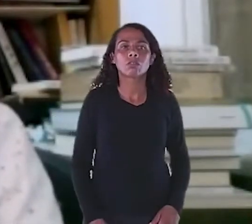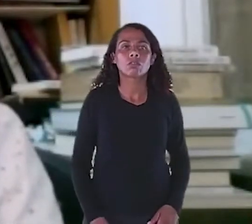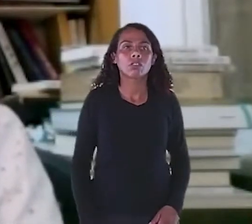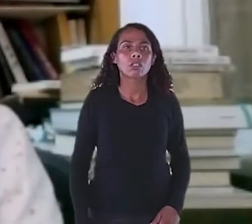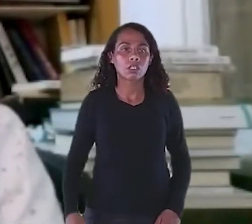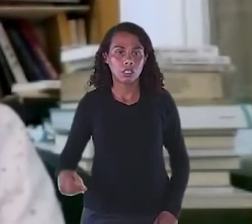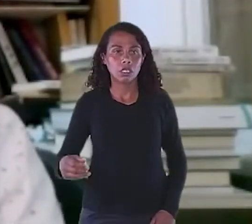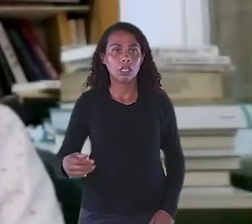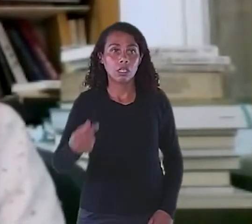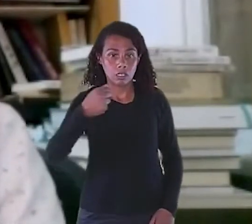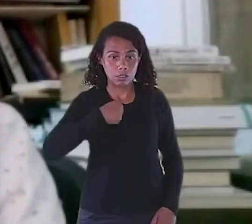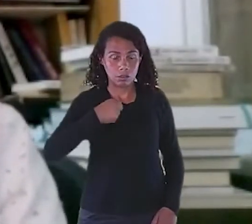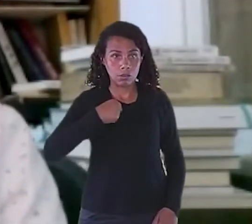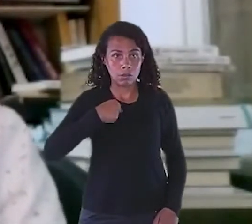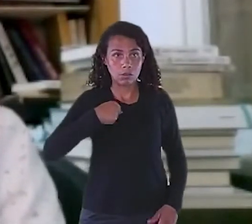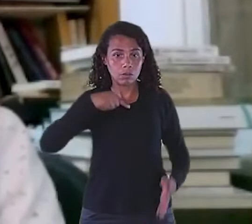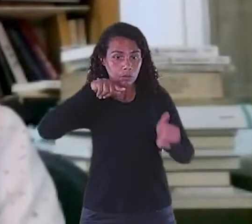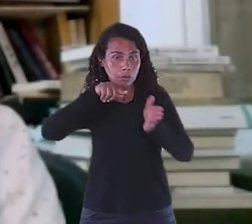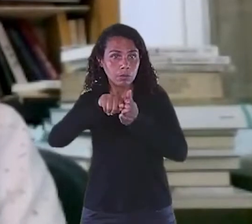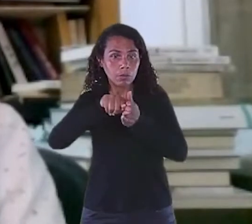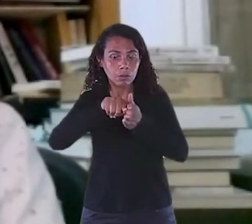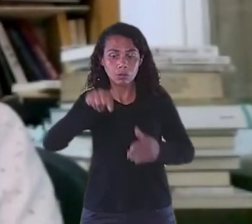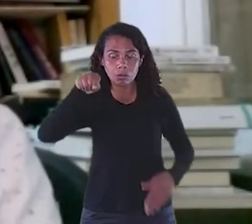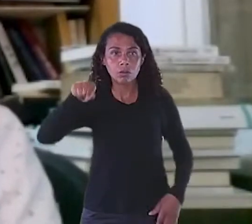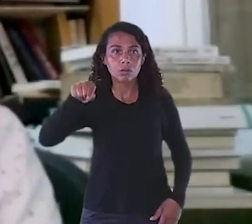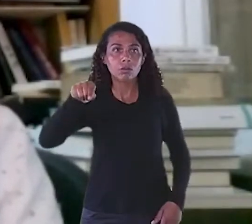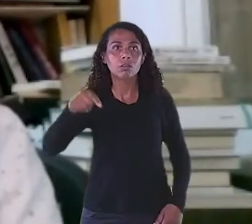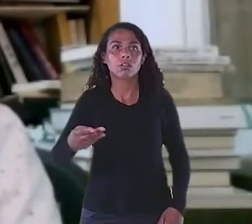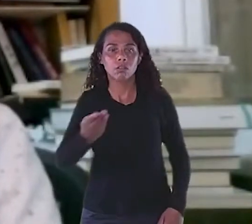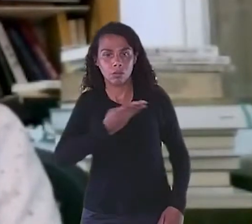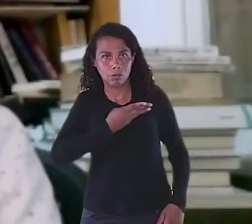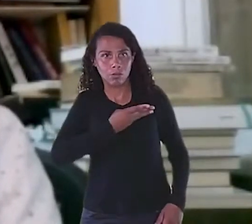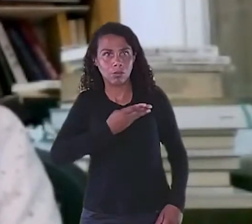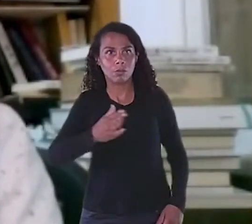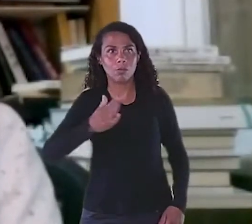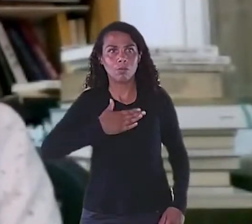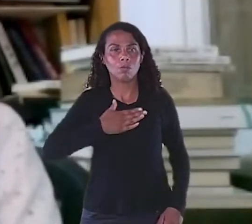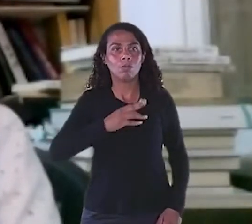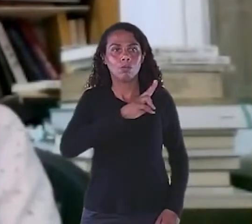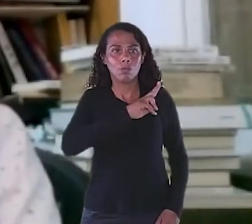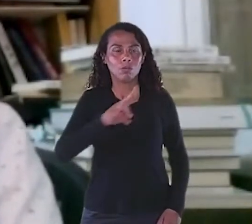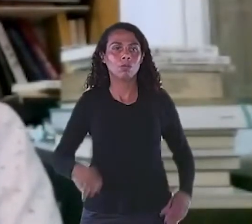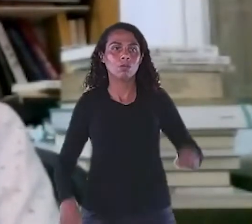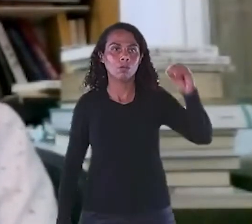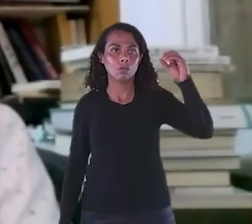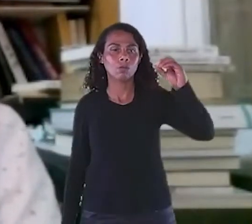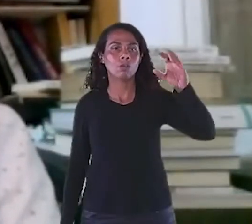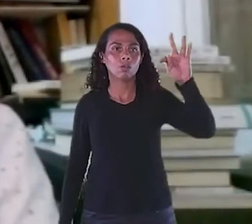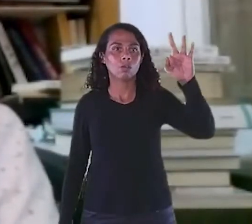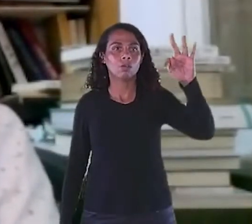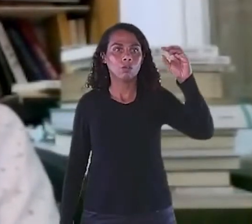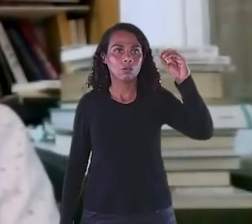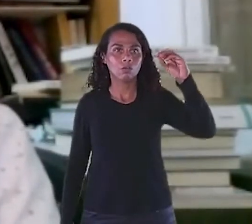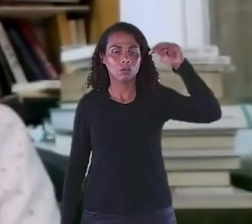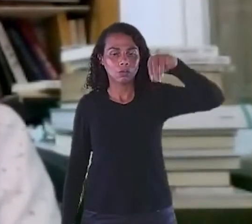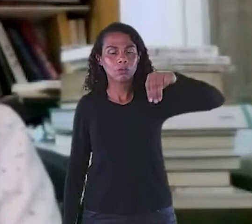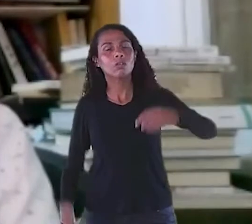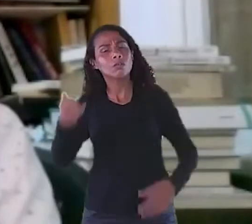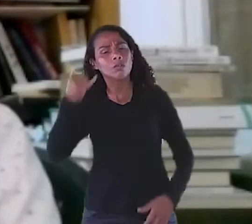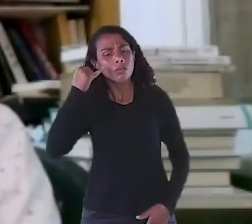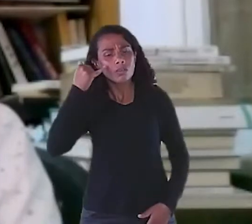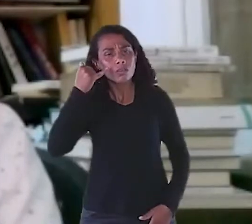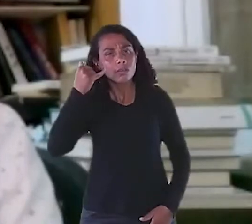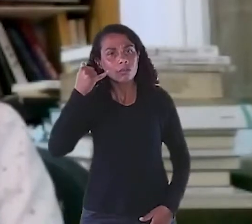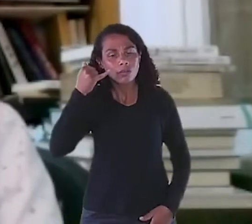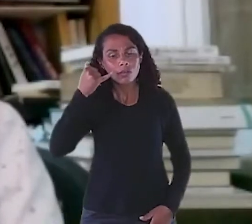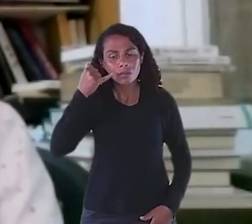que estava? Eu estou aqui, cara, eu estou tentando despiorar esse romance é uma porcaria, e já não sei se é braço direito, se é braço